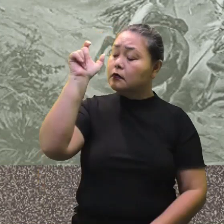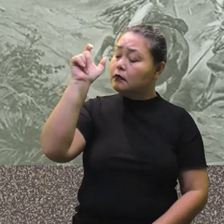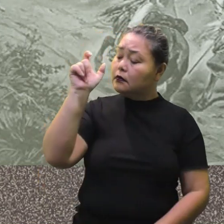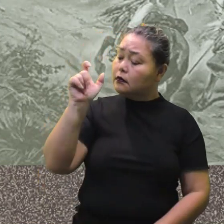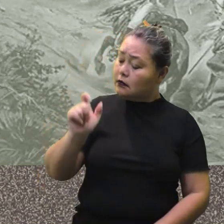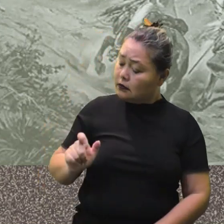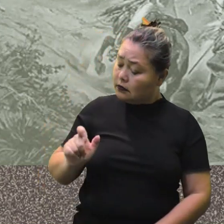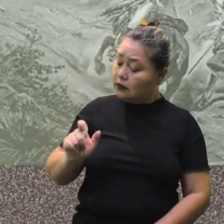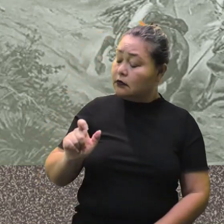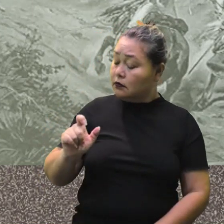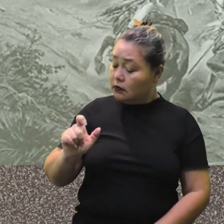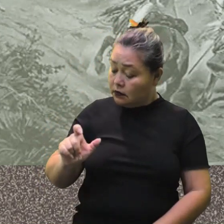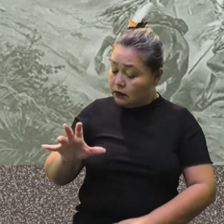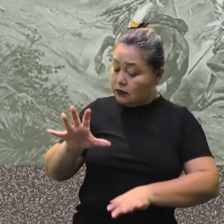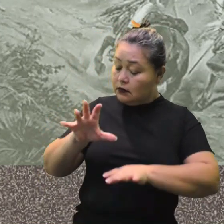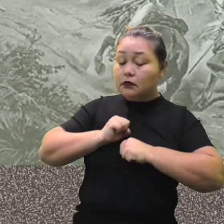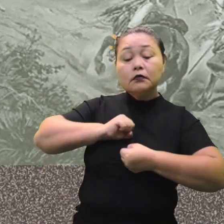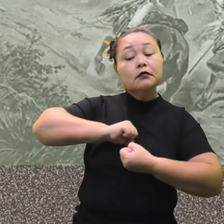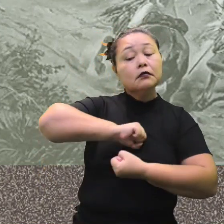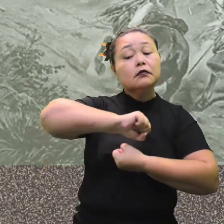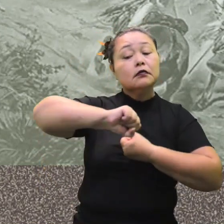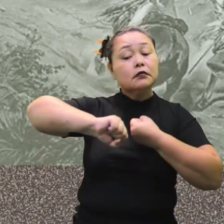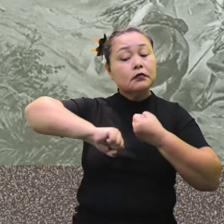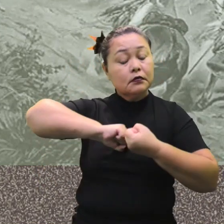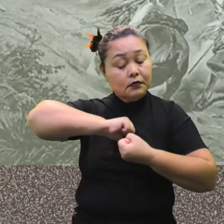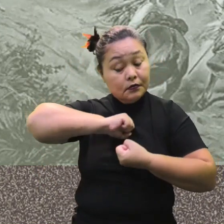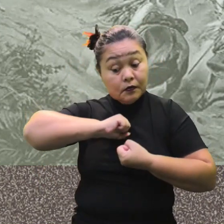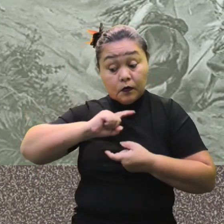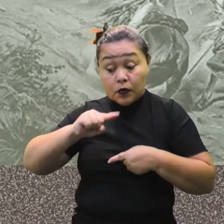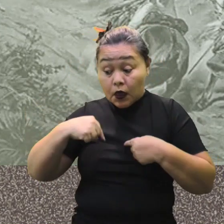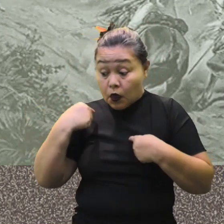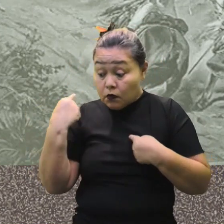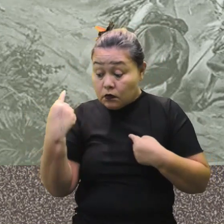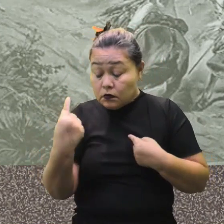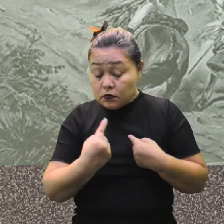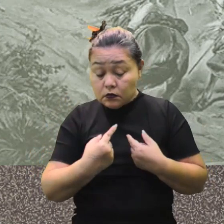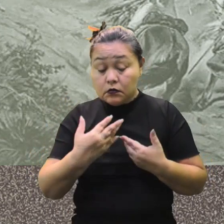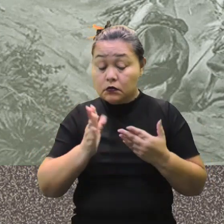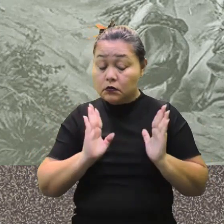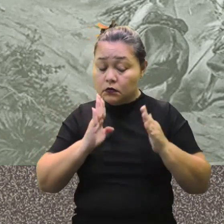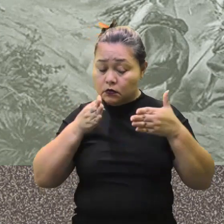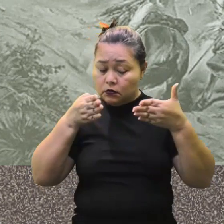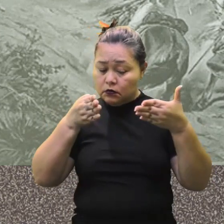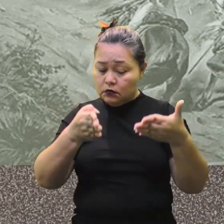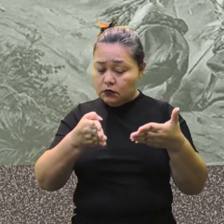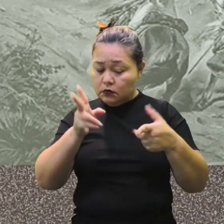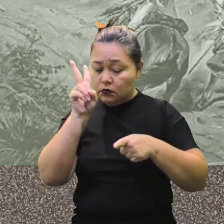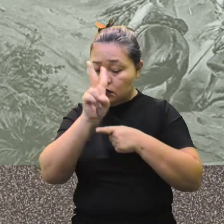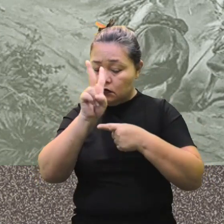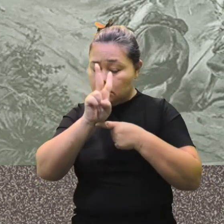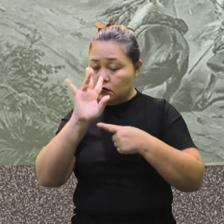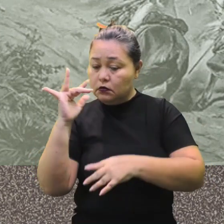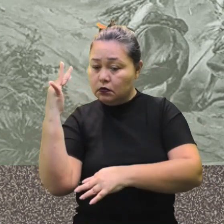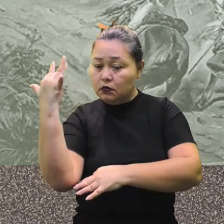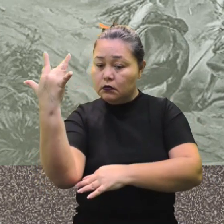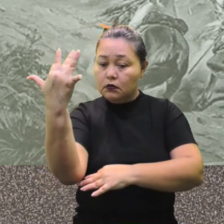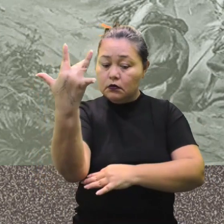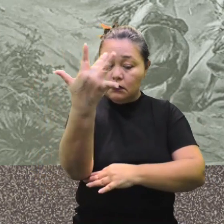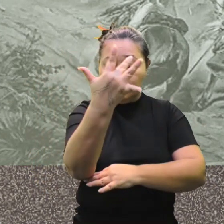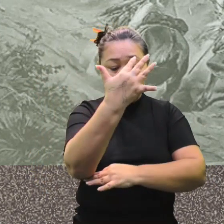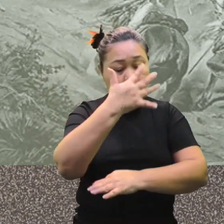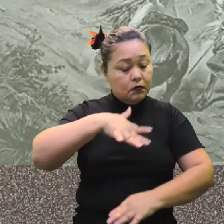sujeitos sustentáveis? Até que ponto nós estamos trabalhando para a preservação do meio